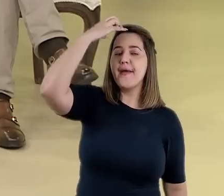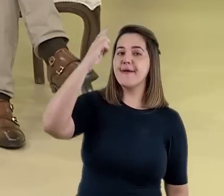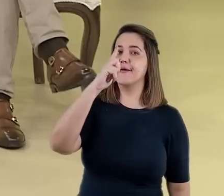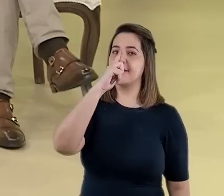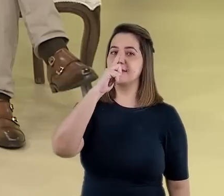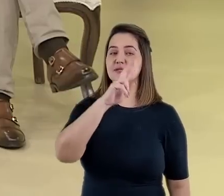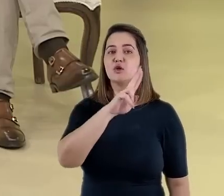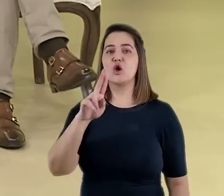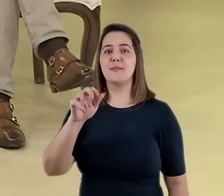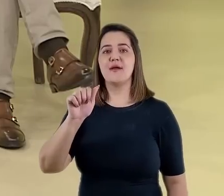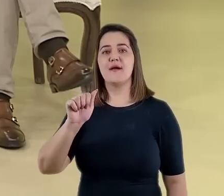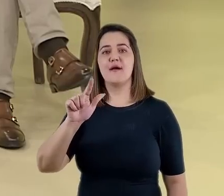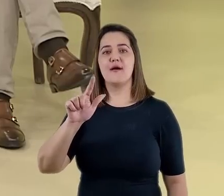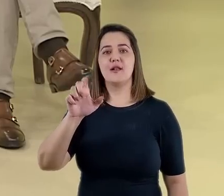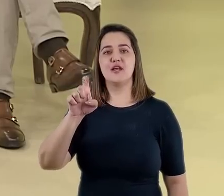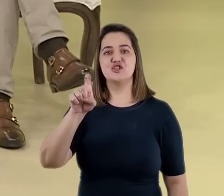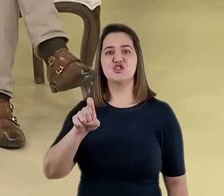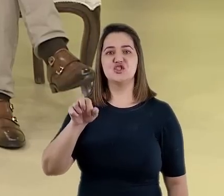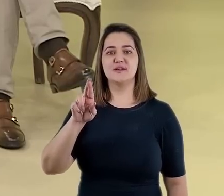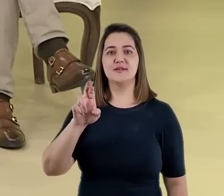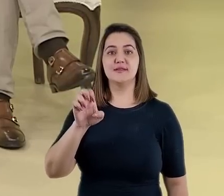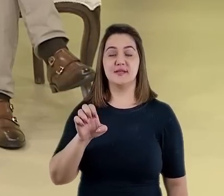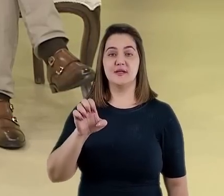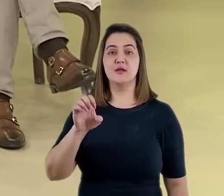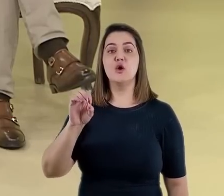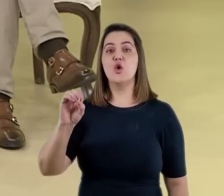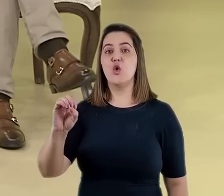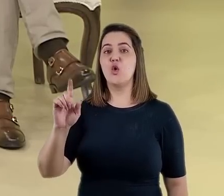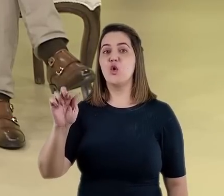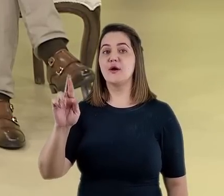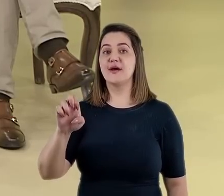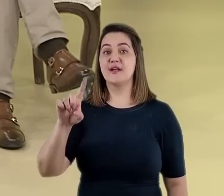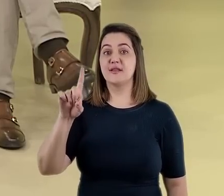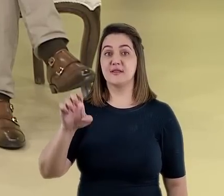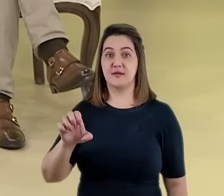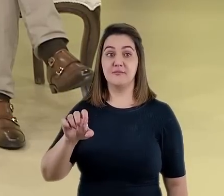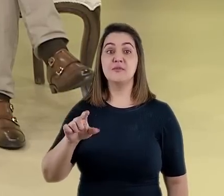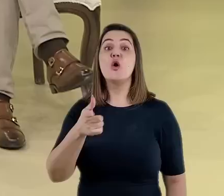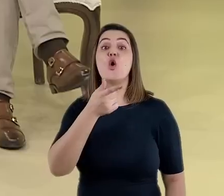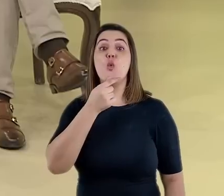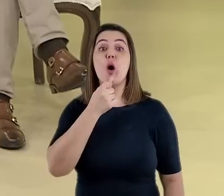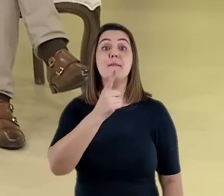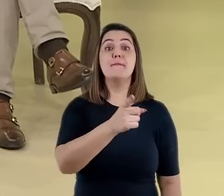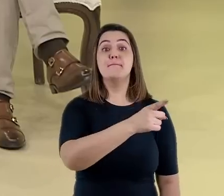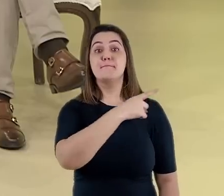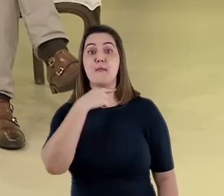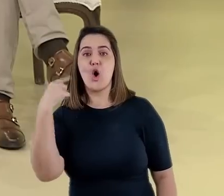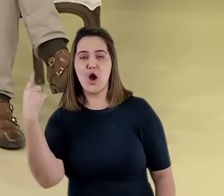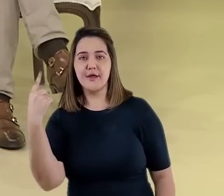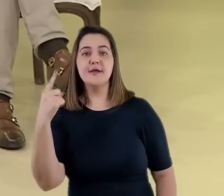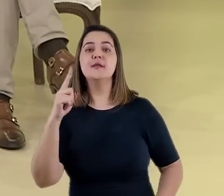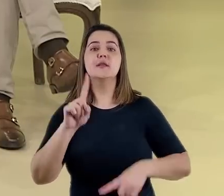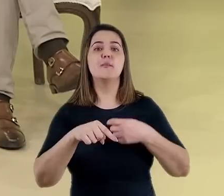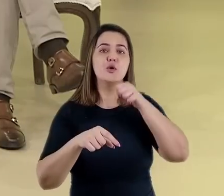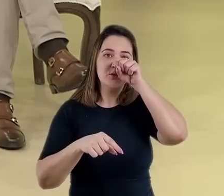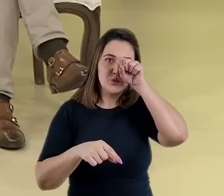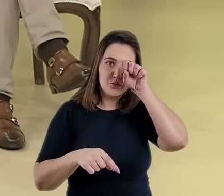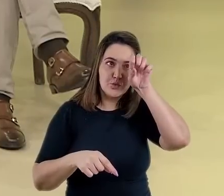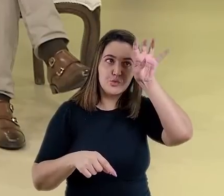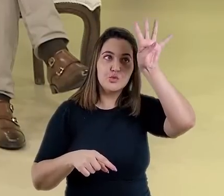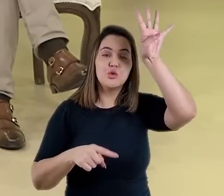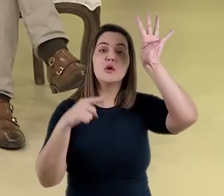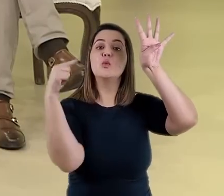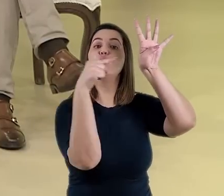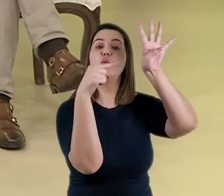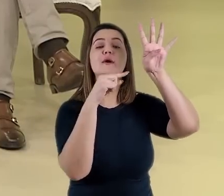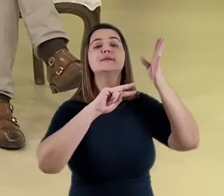de Alexandre, conforme sinalizou a profecia, o seu reino seria dividido em 4 partes, ou correspondente a